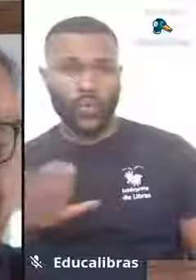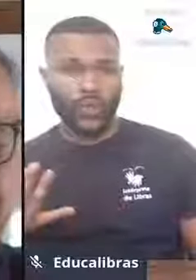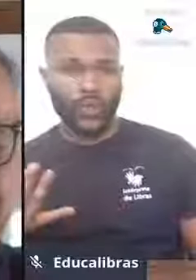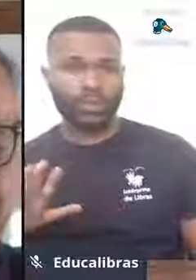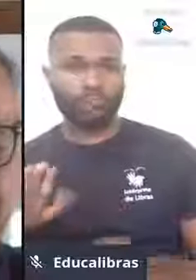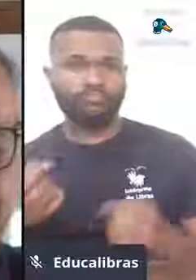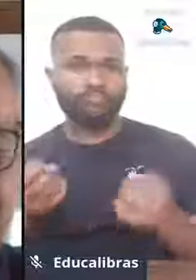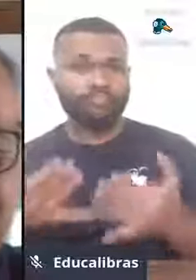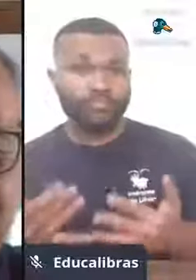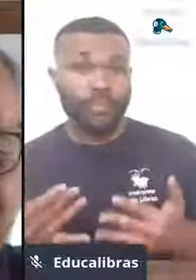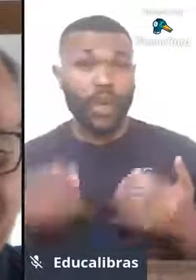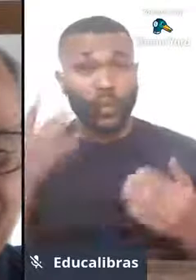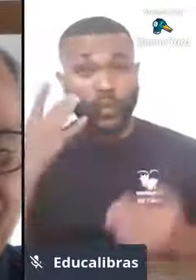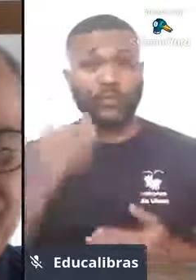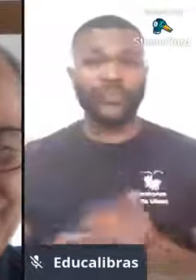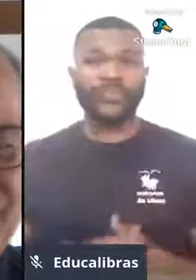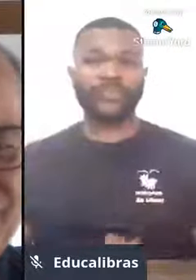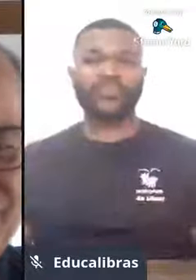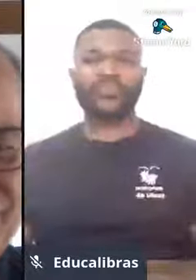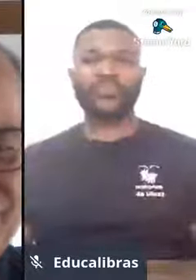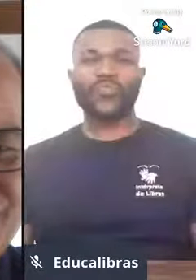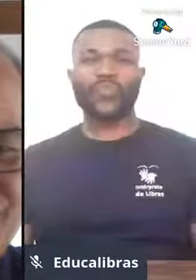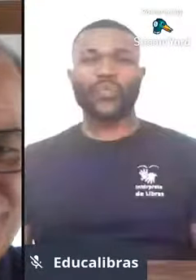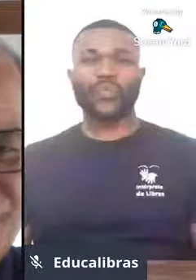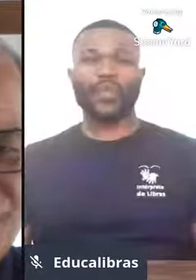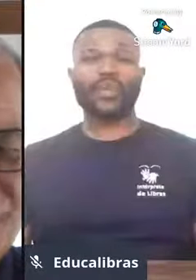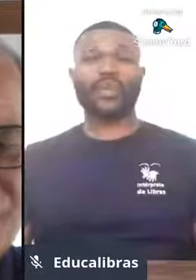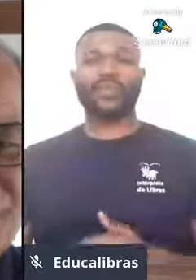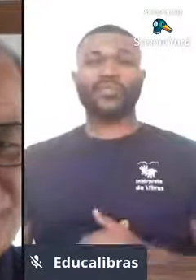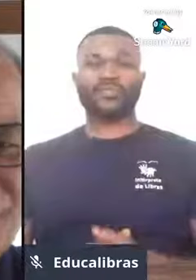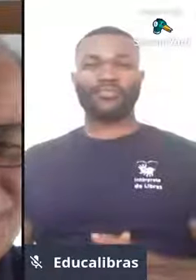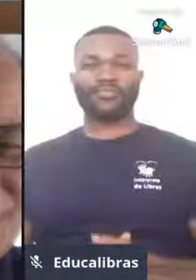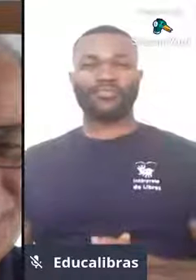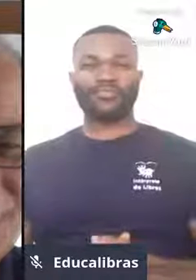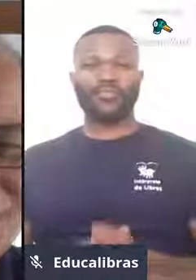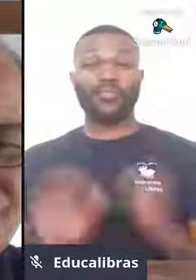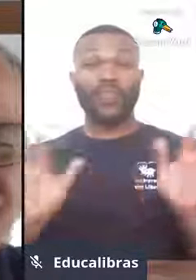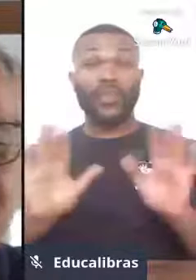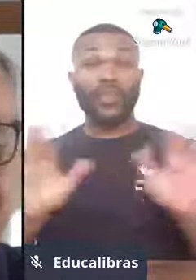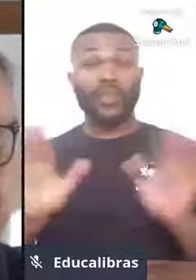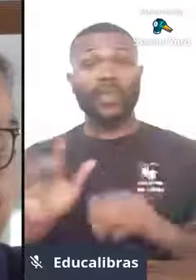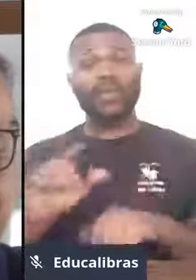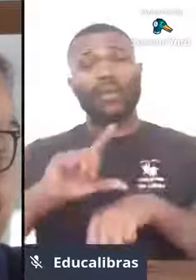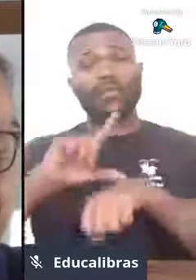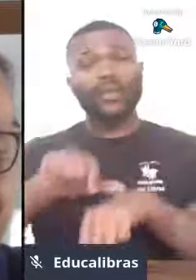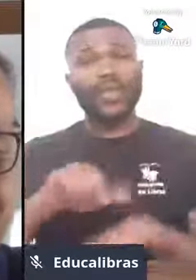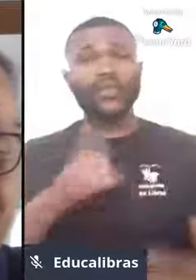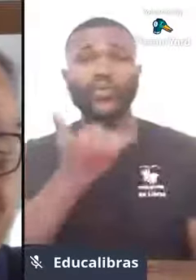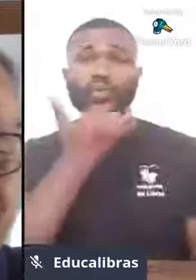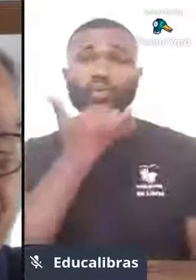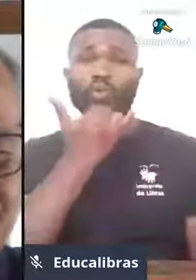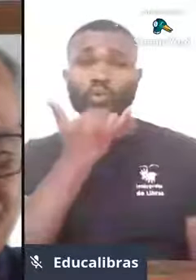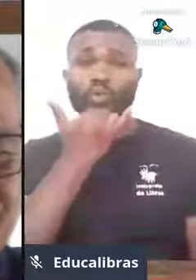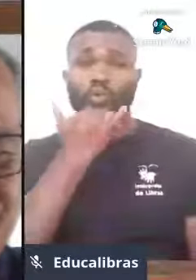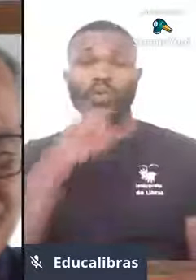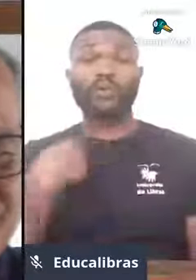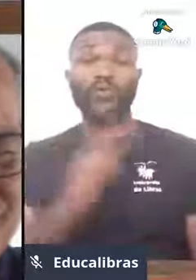Vamos lá. Pronto, nós estamos no ar. Pessoal, desculpe o atraso, a gente está aqui